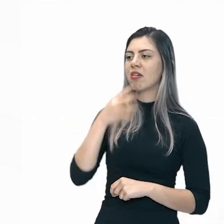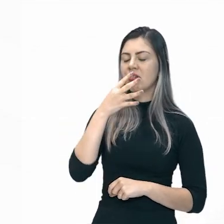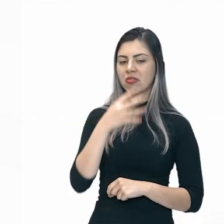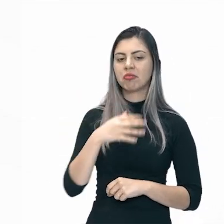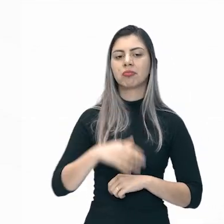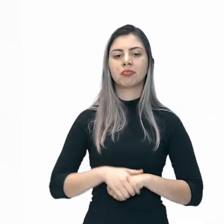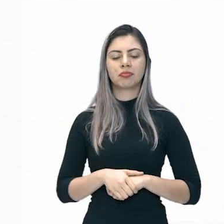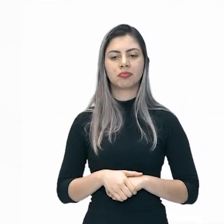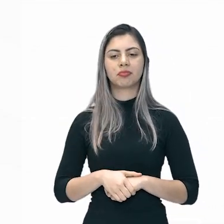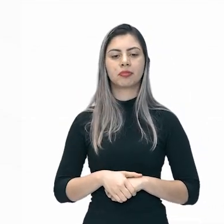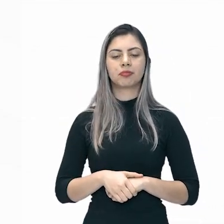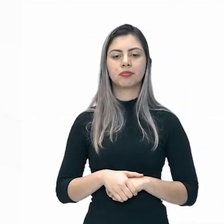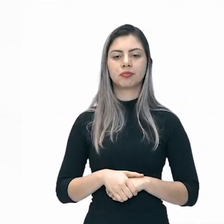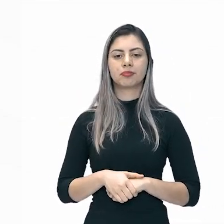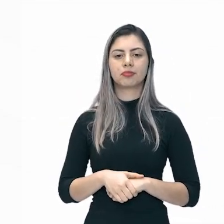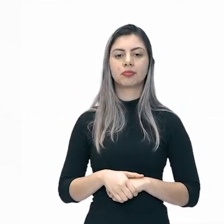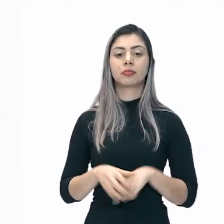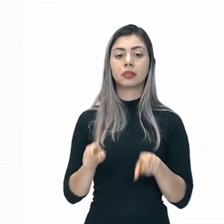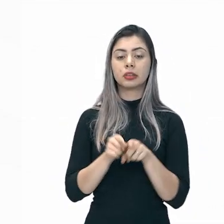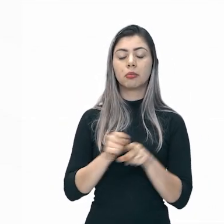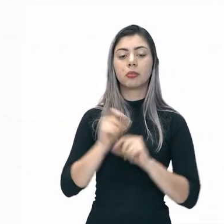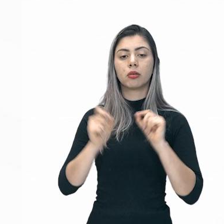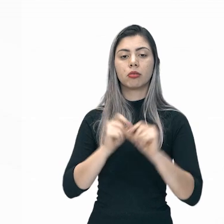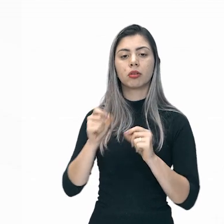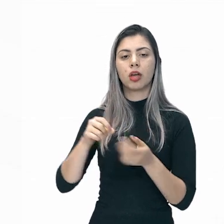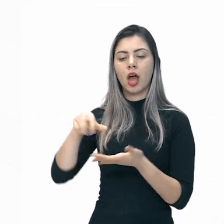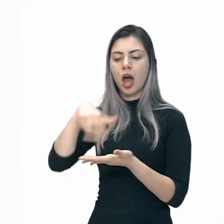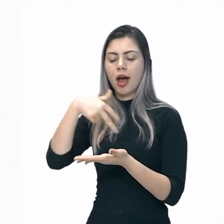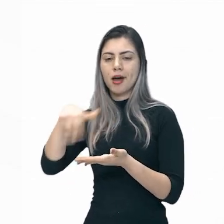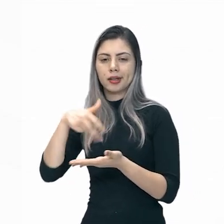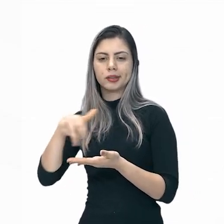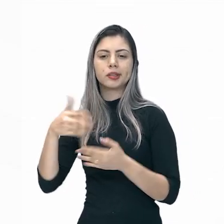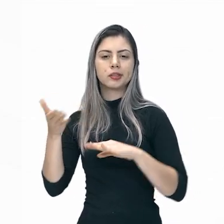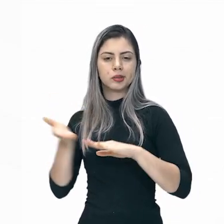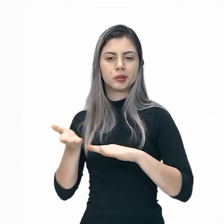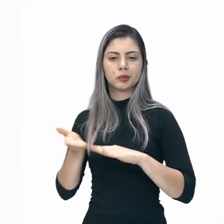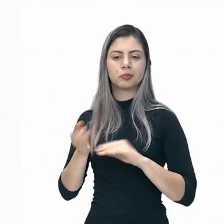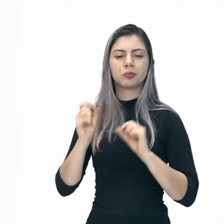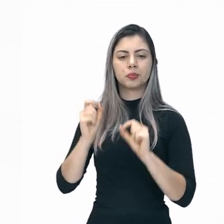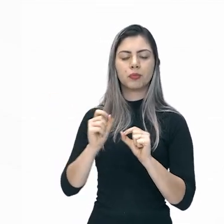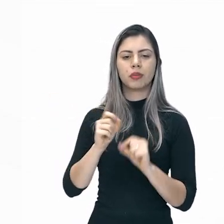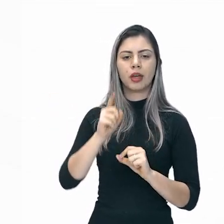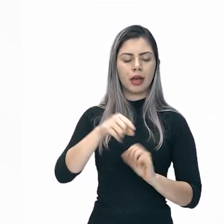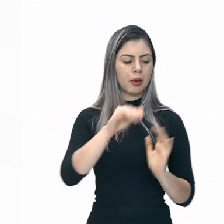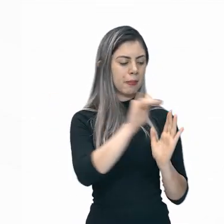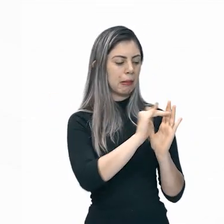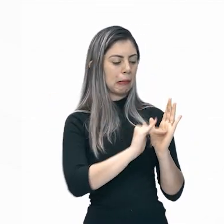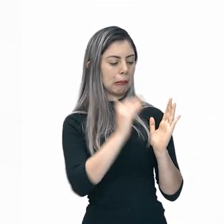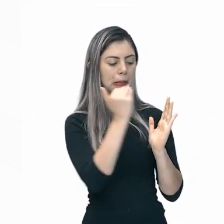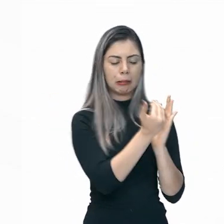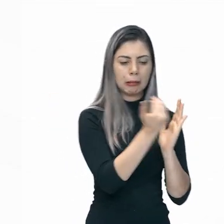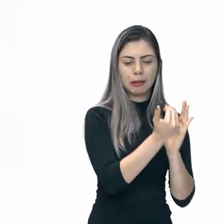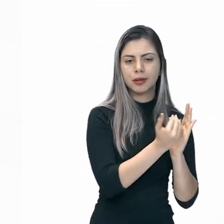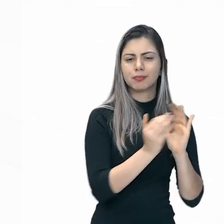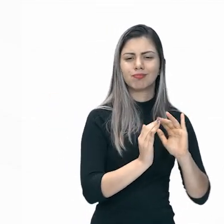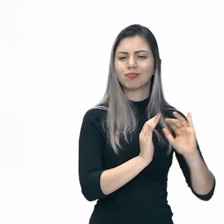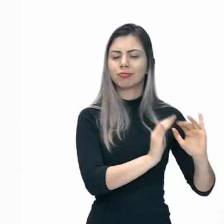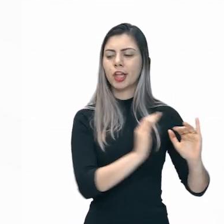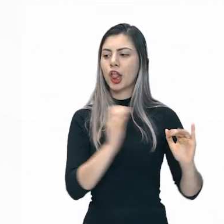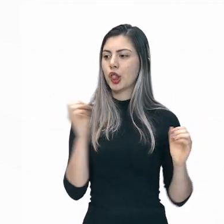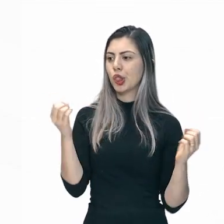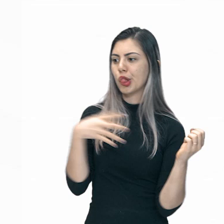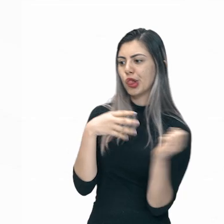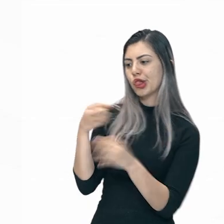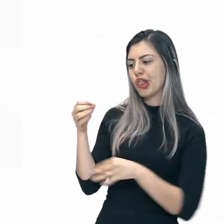percepções convencionais. E a dança contemporânea? Formas de dança que vão além das convenções tradicionais,